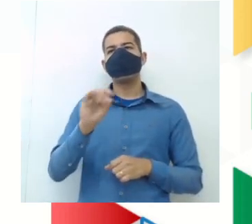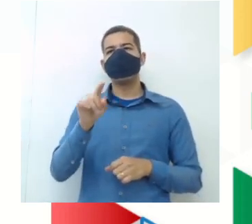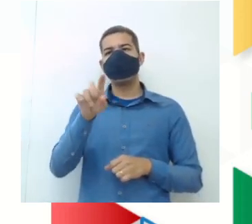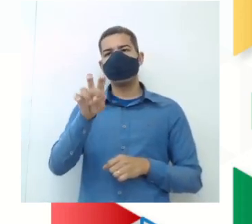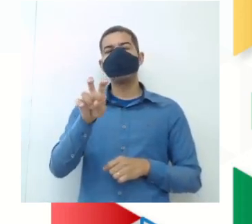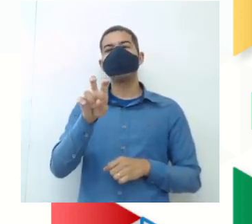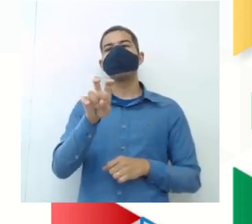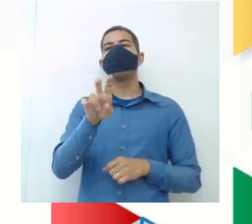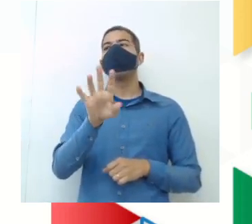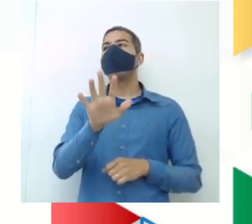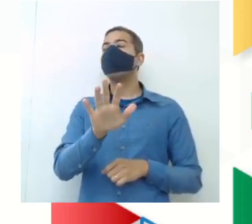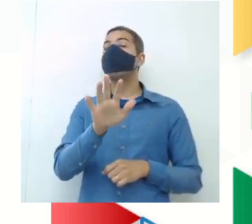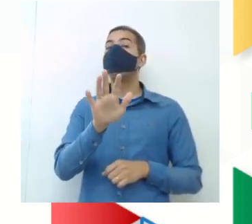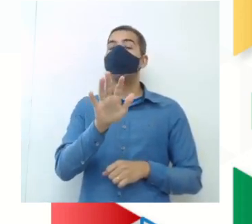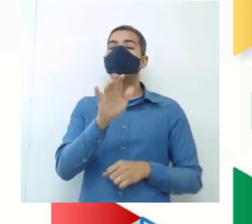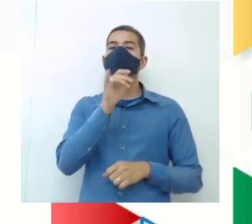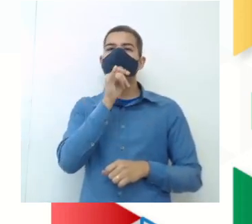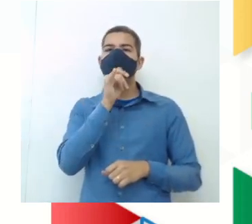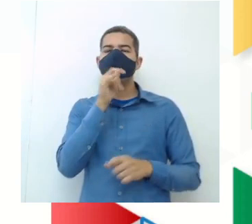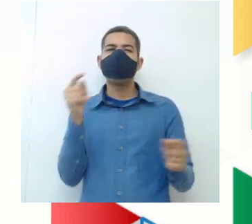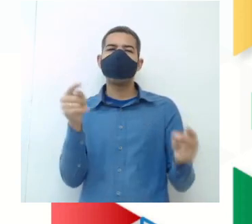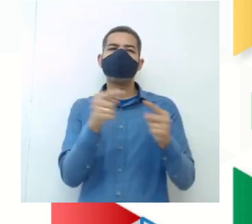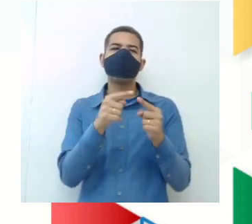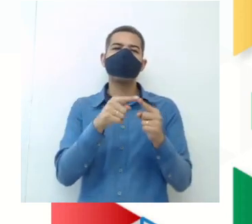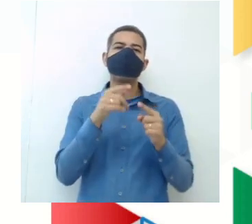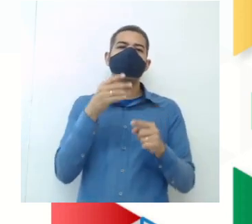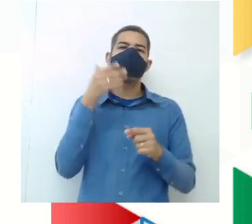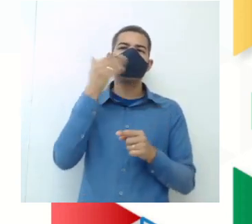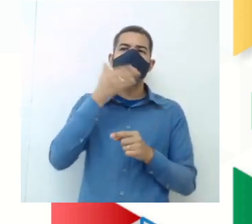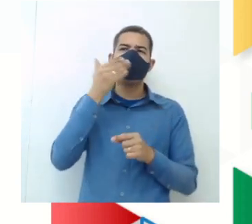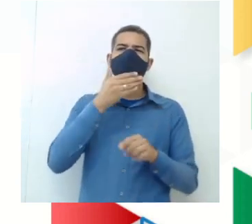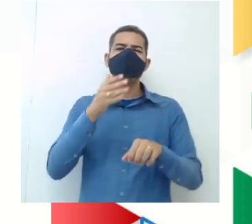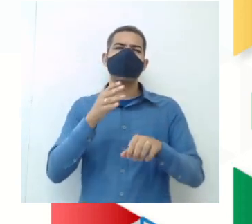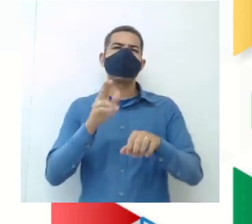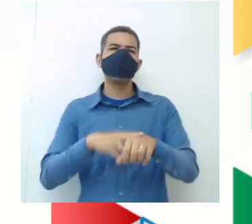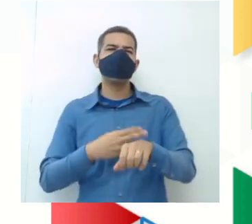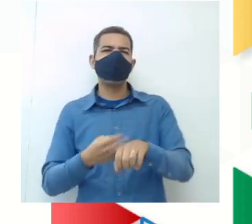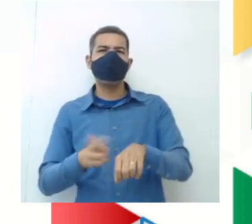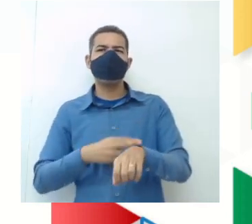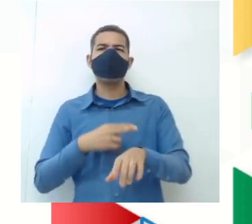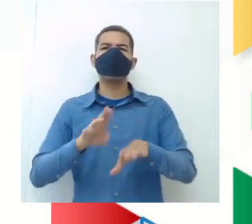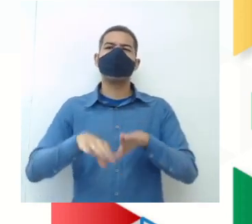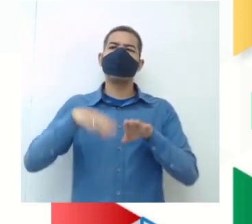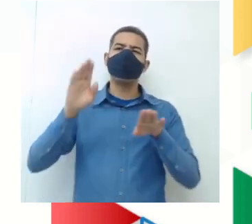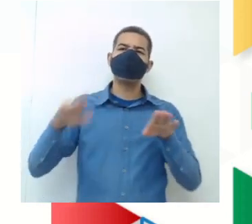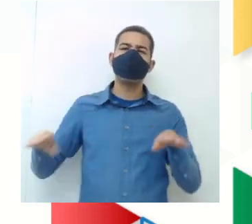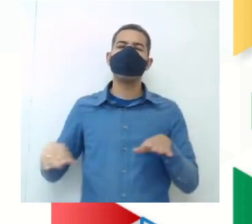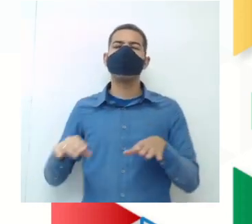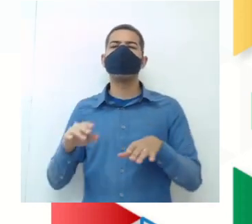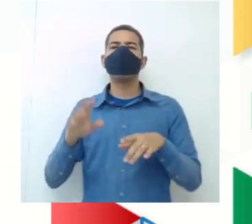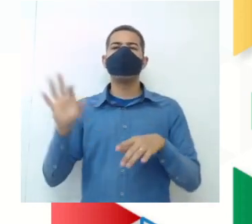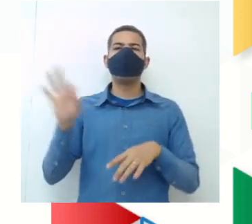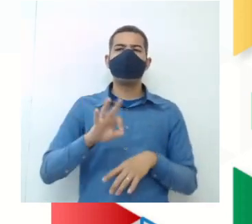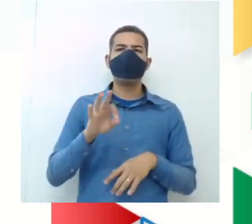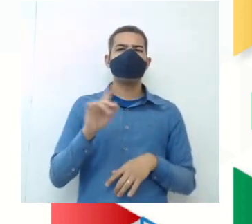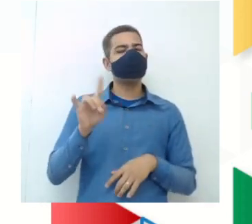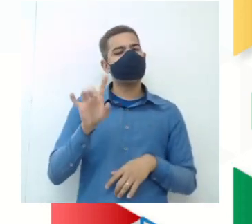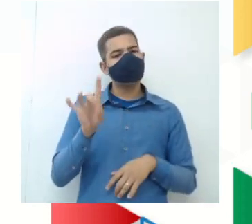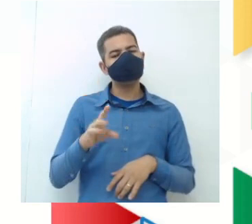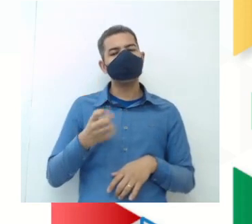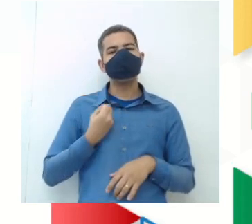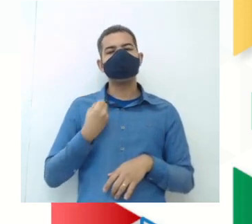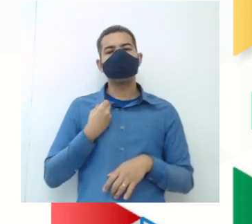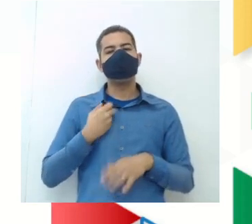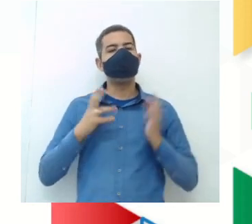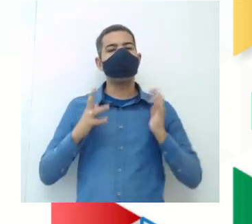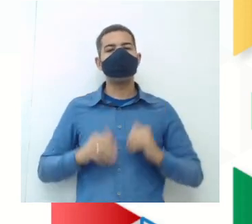mas não tem referência a doces, a chocolate, a probabilidade, a porcentagem. São números puros, tá? E